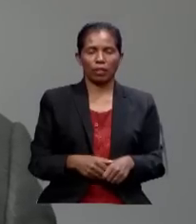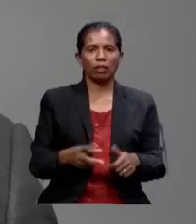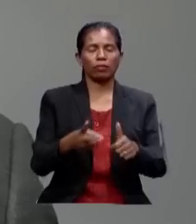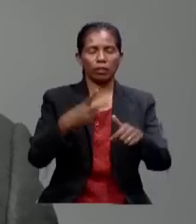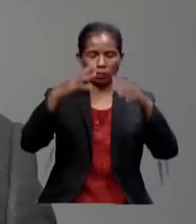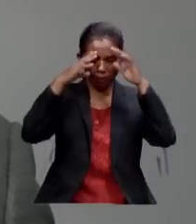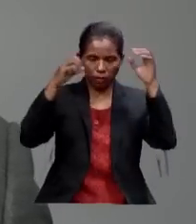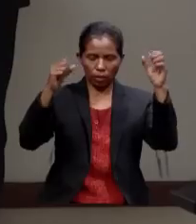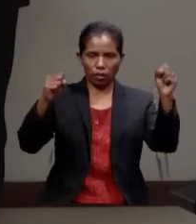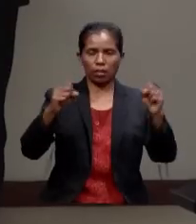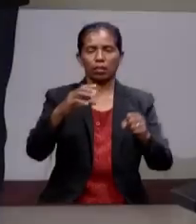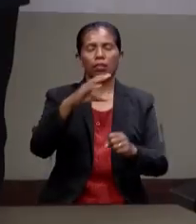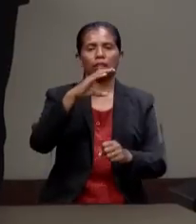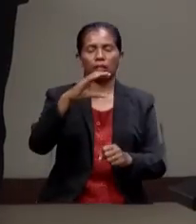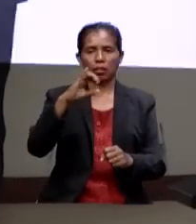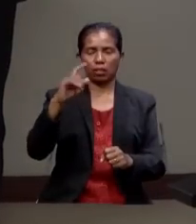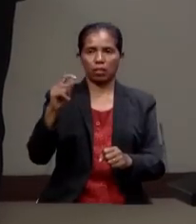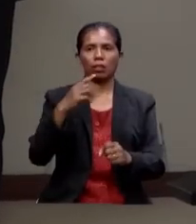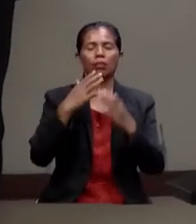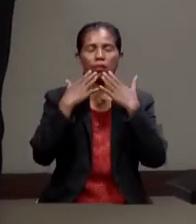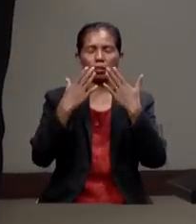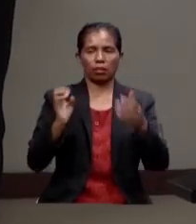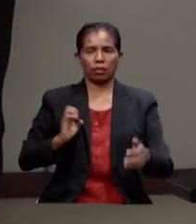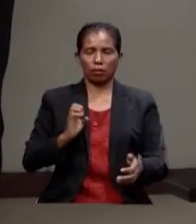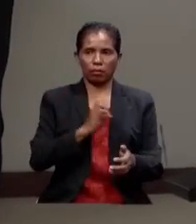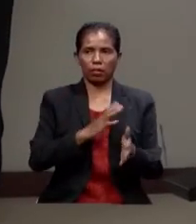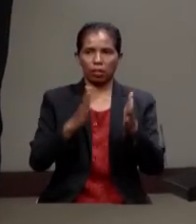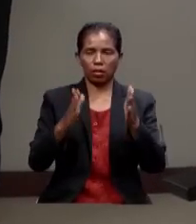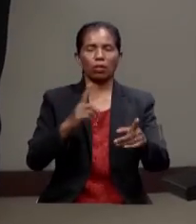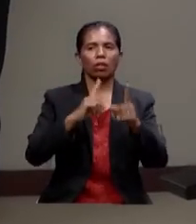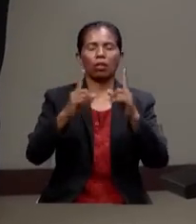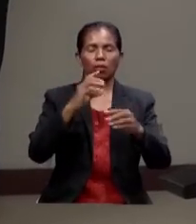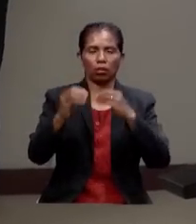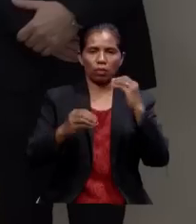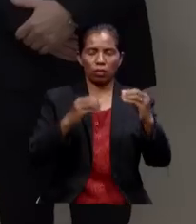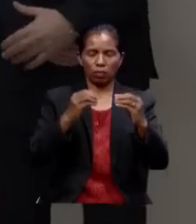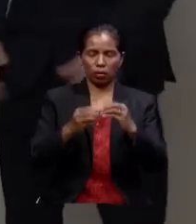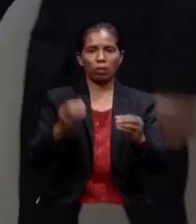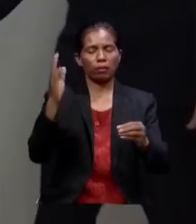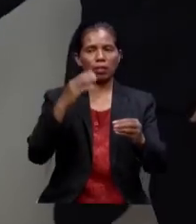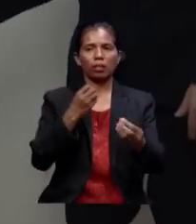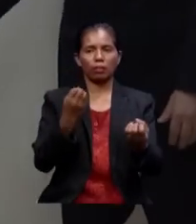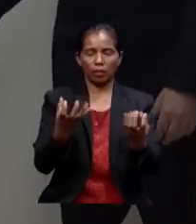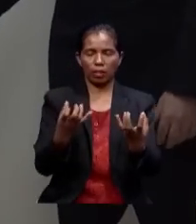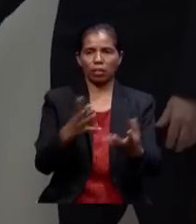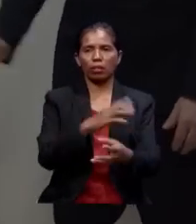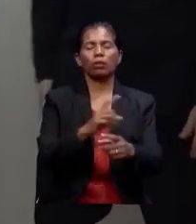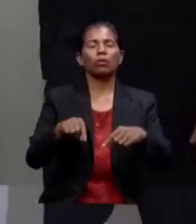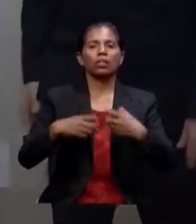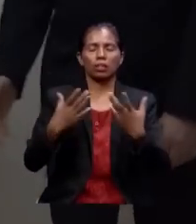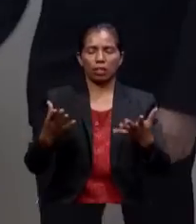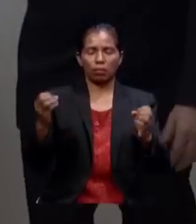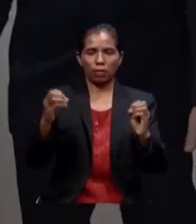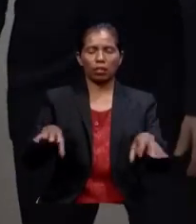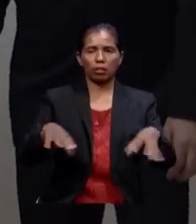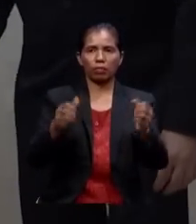Vice-presidente para os assuntos internos agradece a embaixadora Hungária, onde qualia o assuntos barak, liu, o insamak bele cria